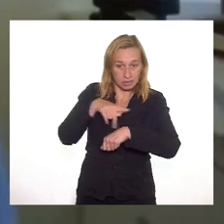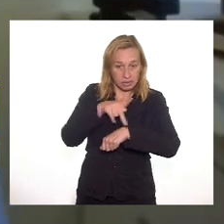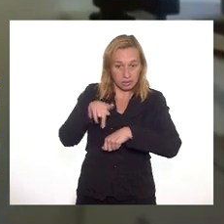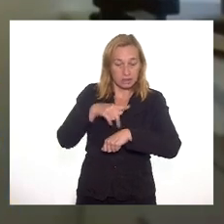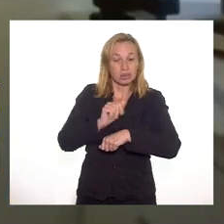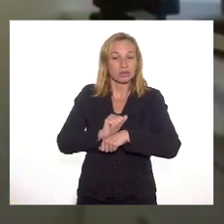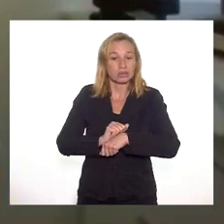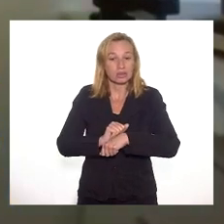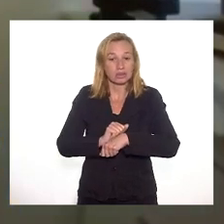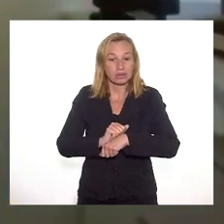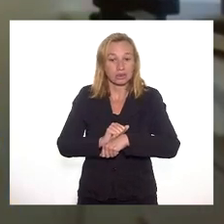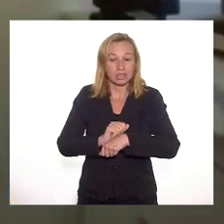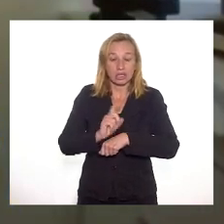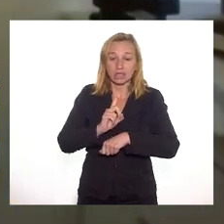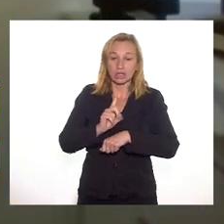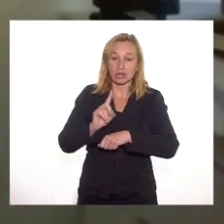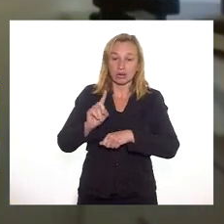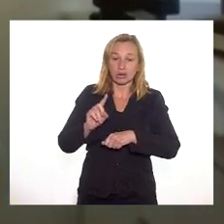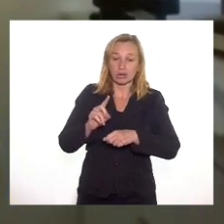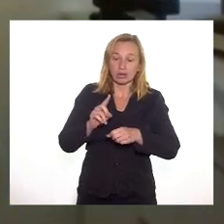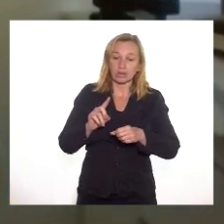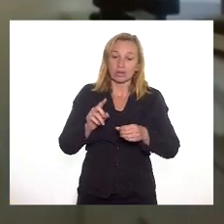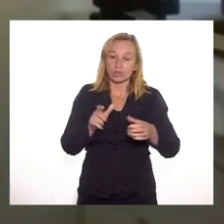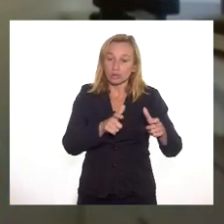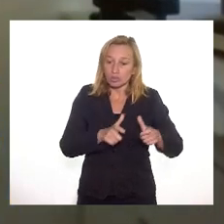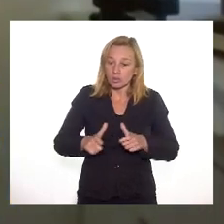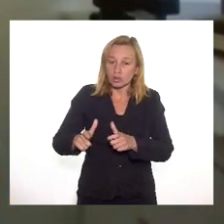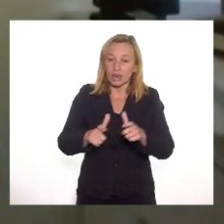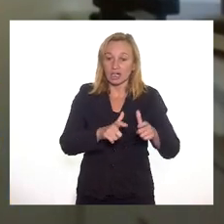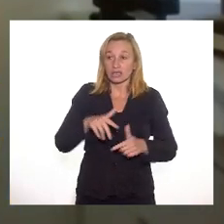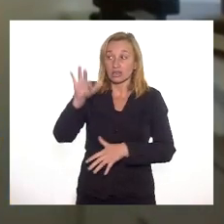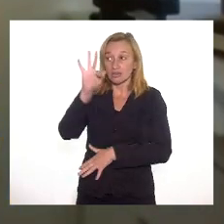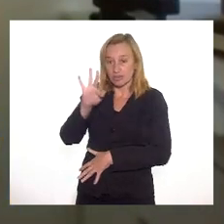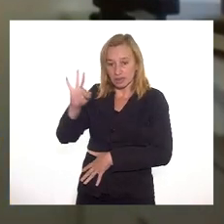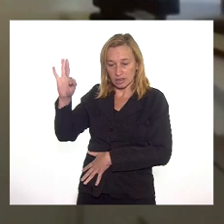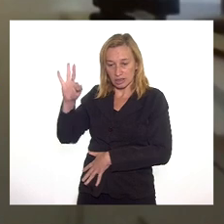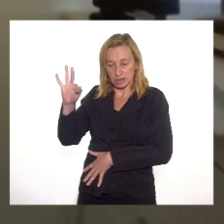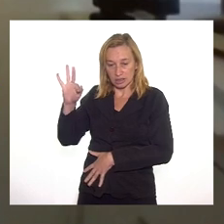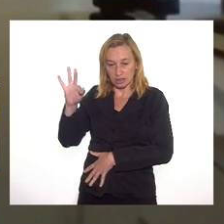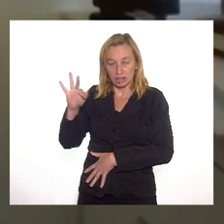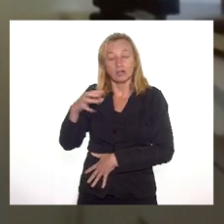a países, e não às unidades federativas. E teria um